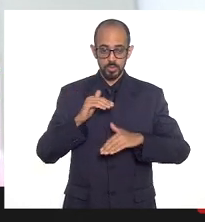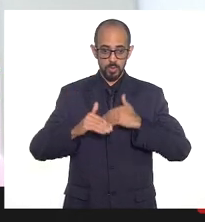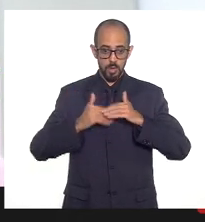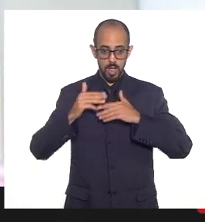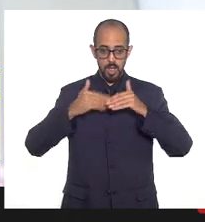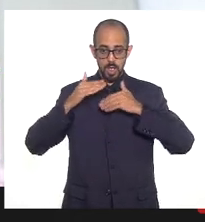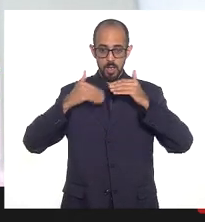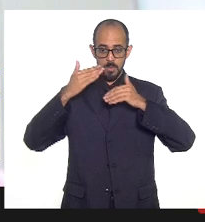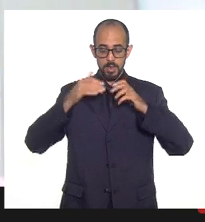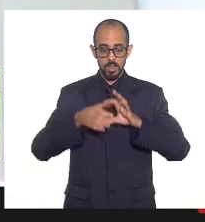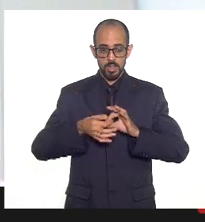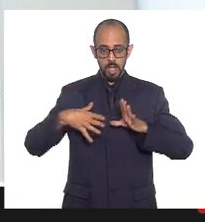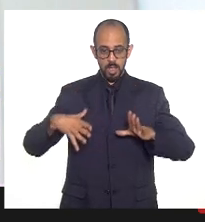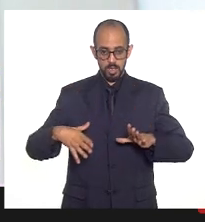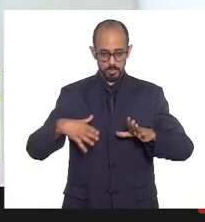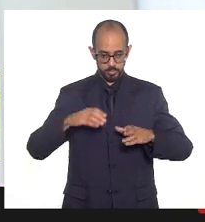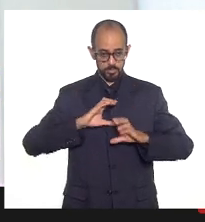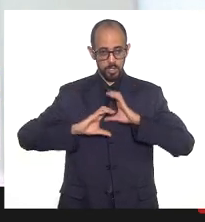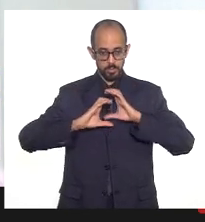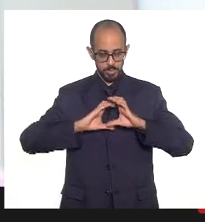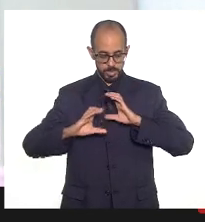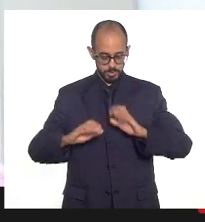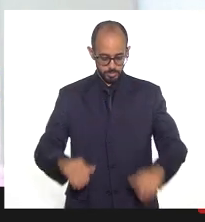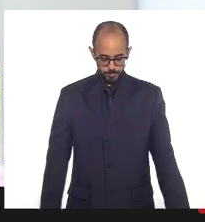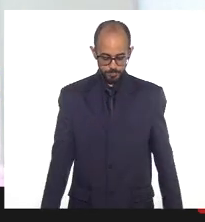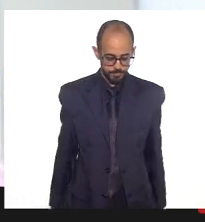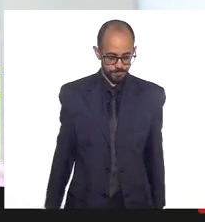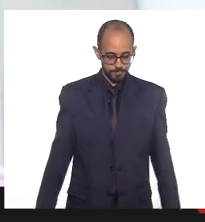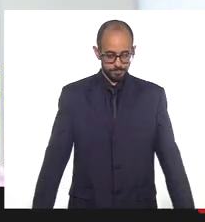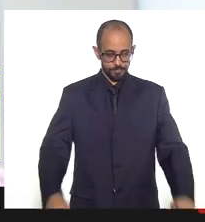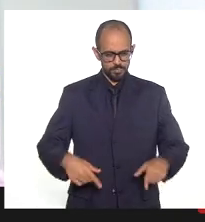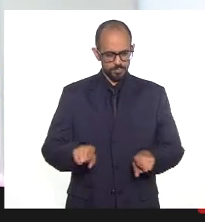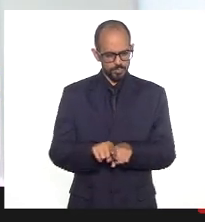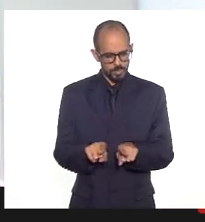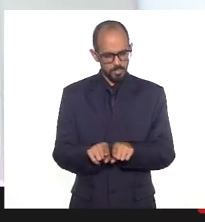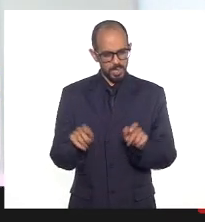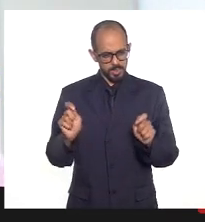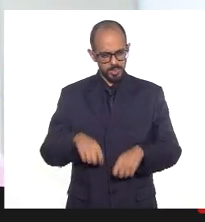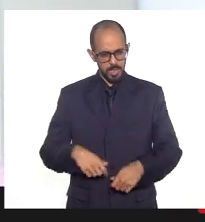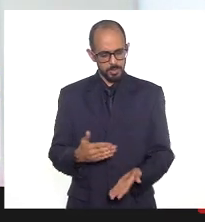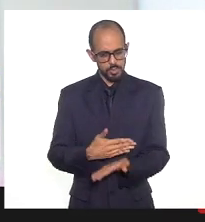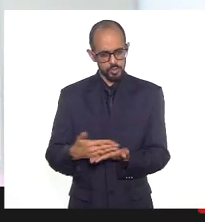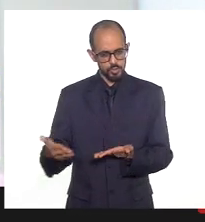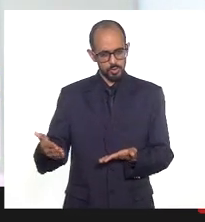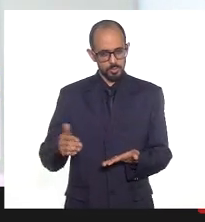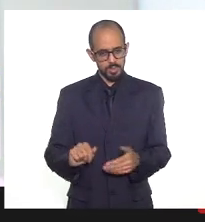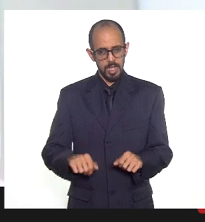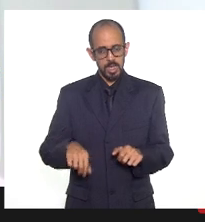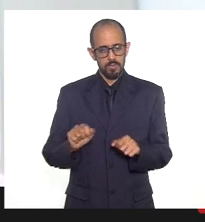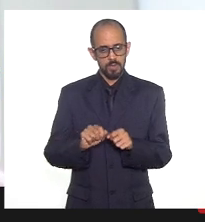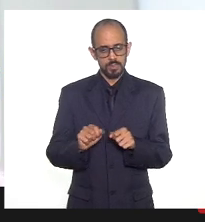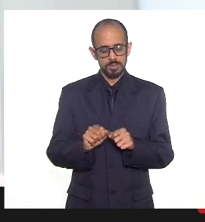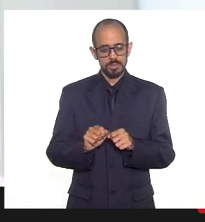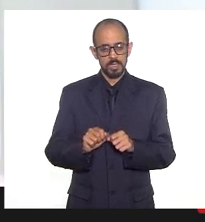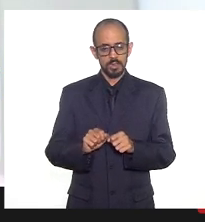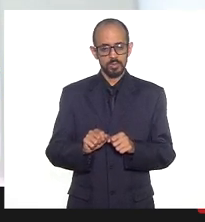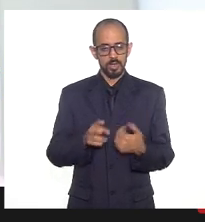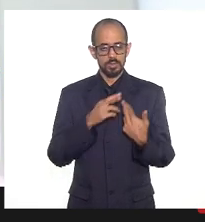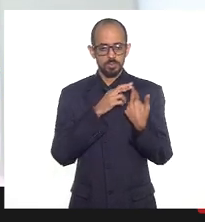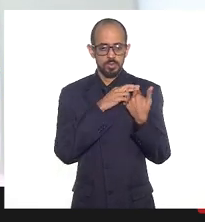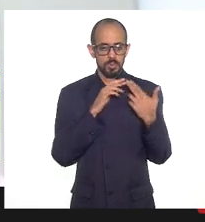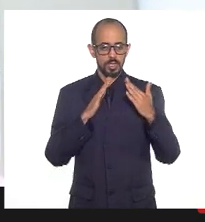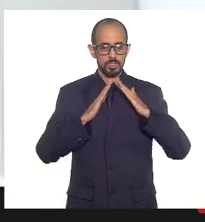a democratização da comunicação. Acho que a gente, inclusive, pode começar fazendo o dever de casa e à frente